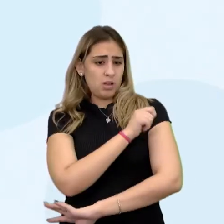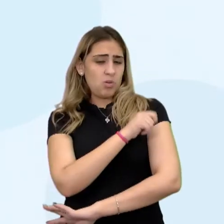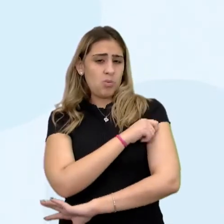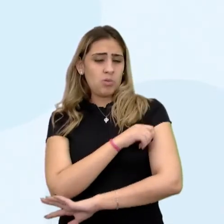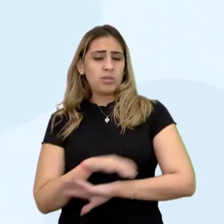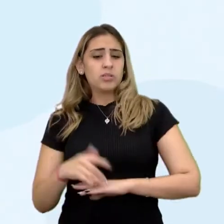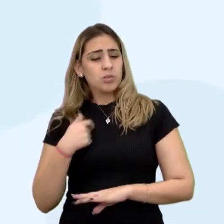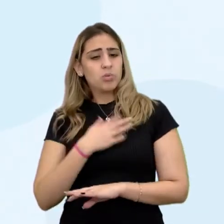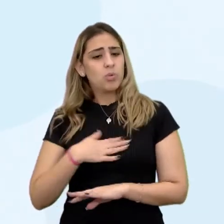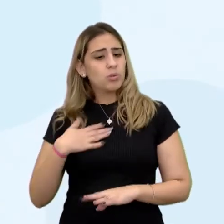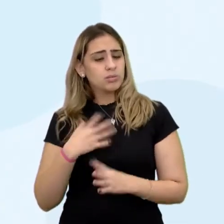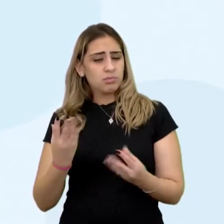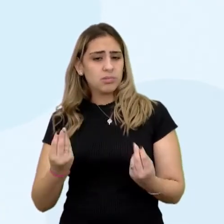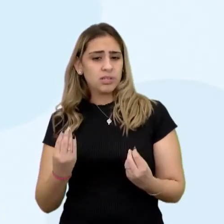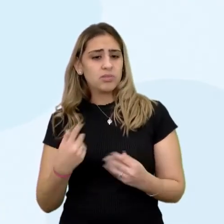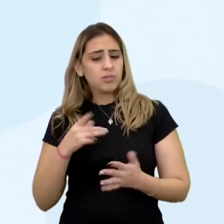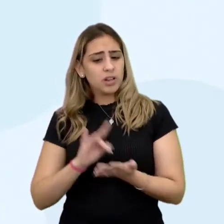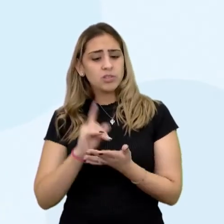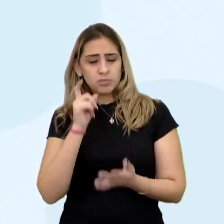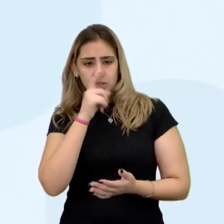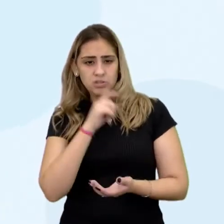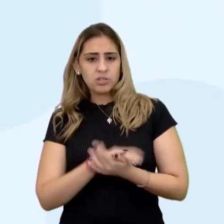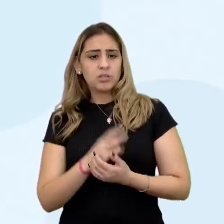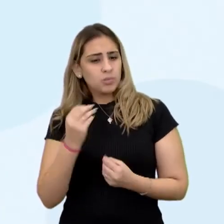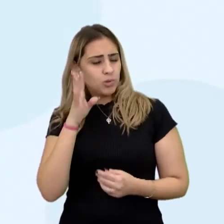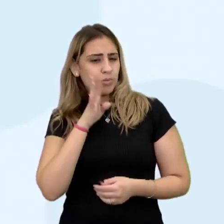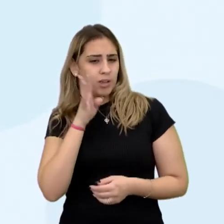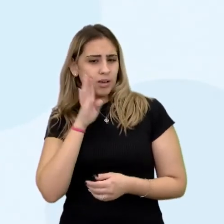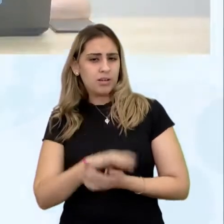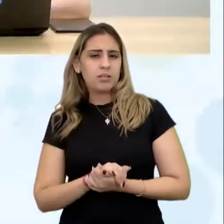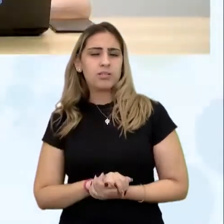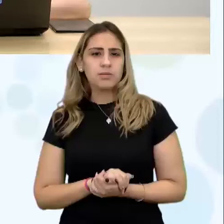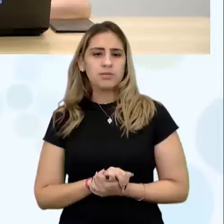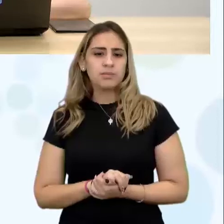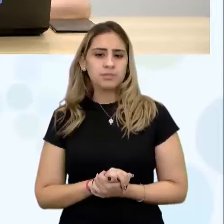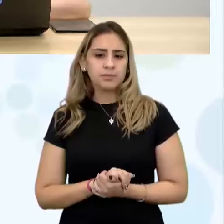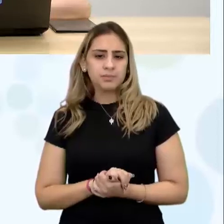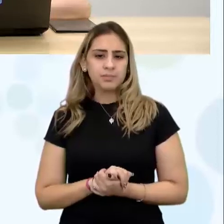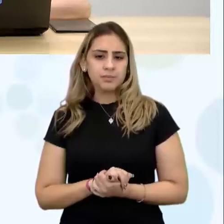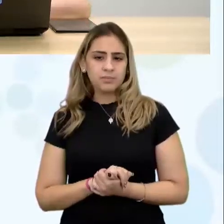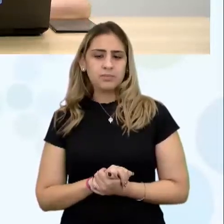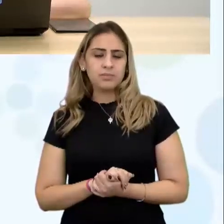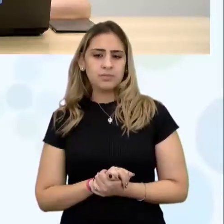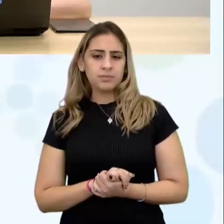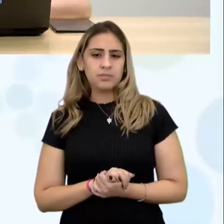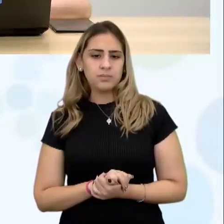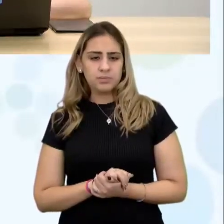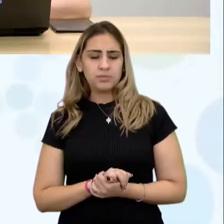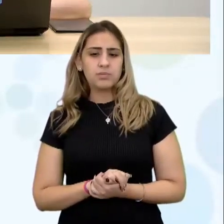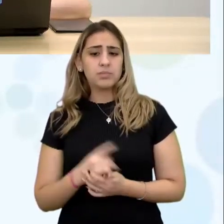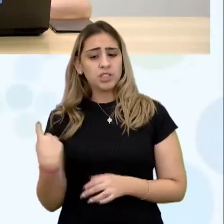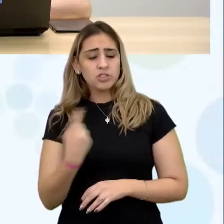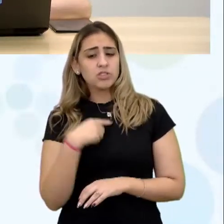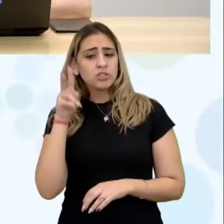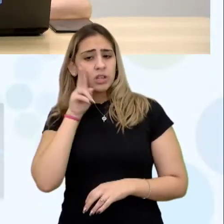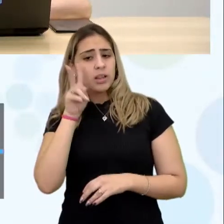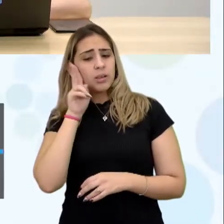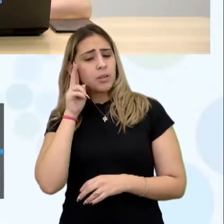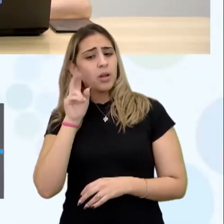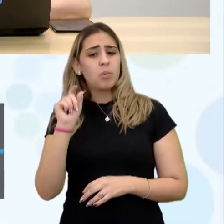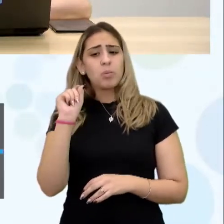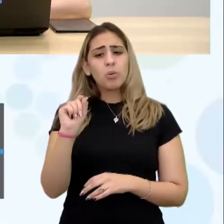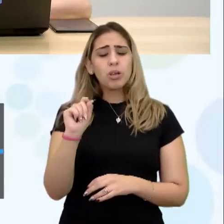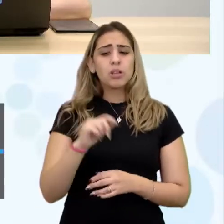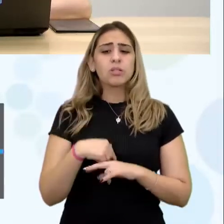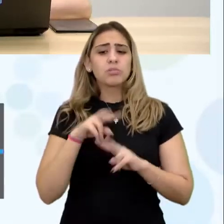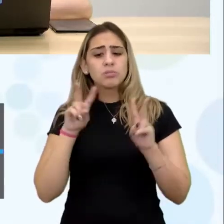estudantes. Gostei, legal a parte de fato ou fake, né? Super bacana, mais conhecimento né? para o nosso estudante, né? Exato, e deu aí também pra gente relembrar um pouquinho, né,